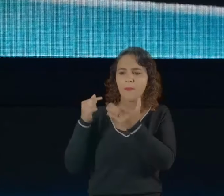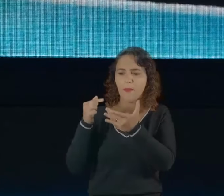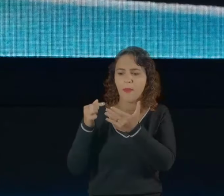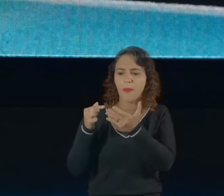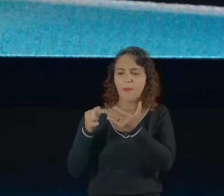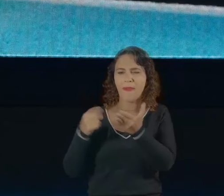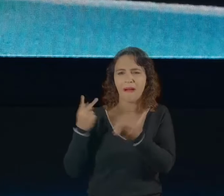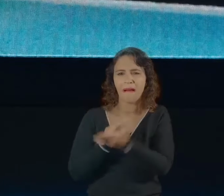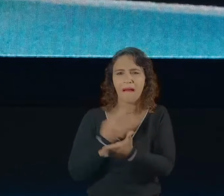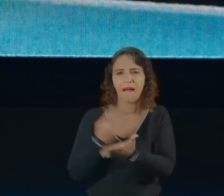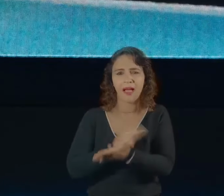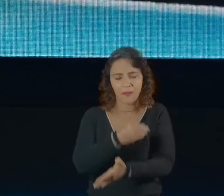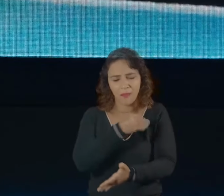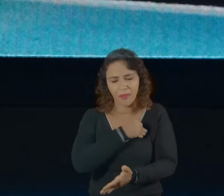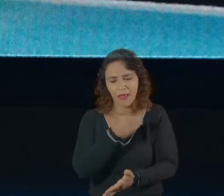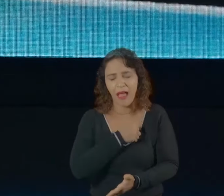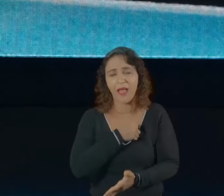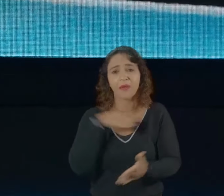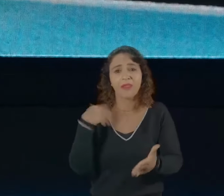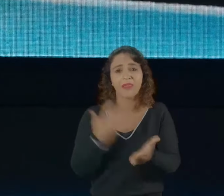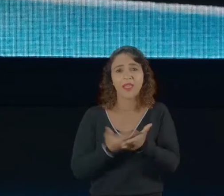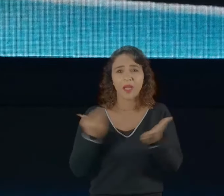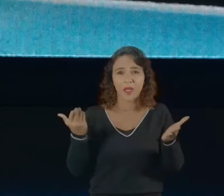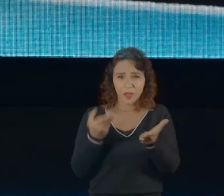você tenha tido ou ainda tenha hoje,